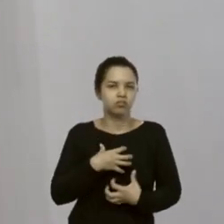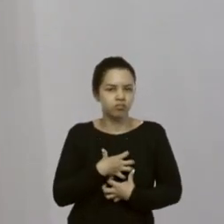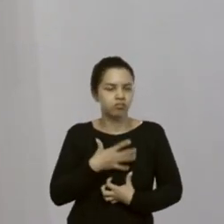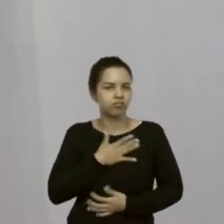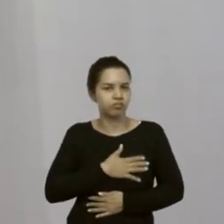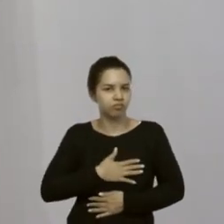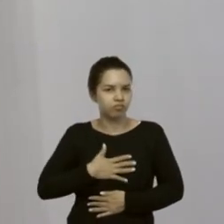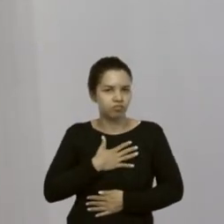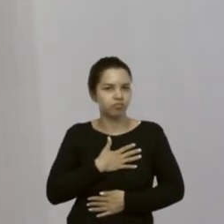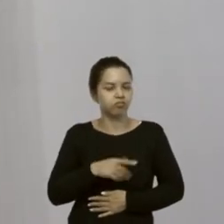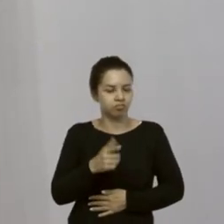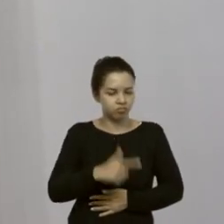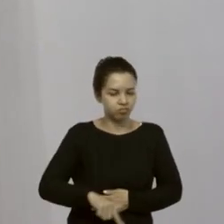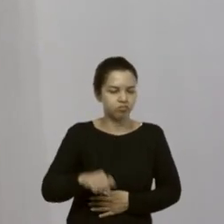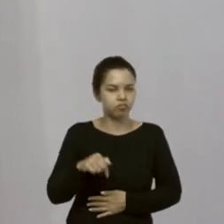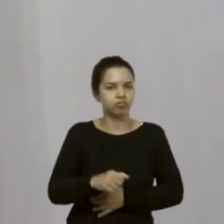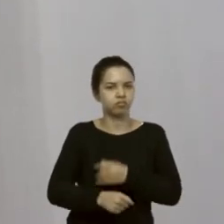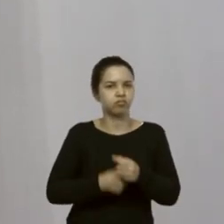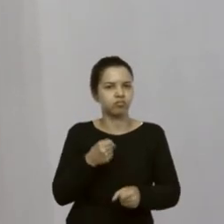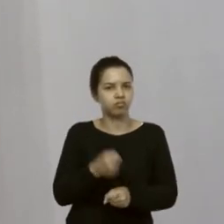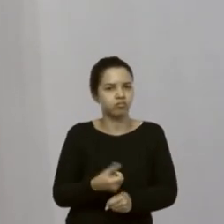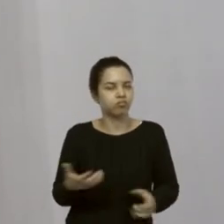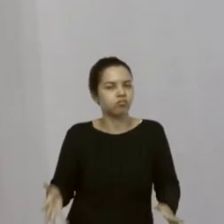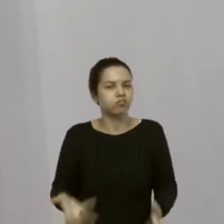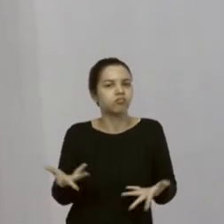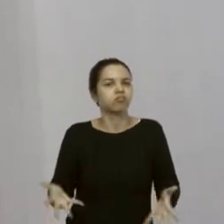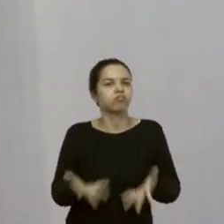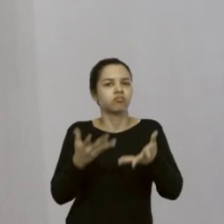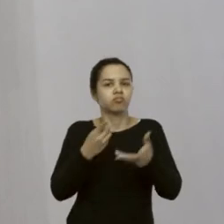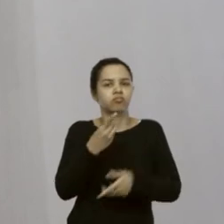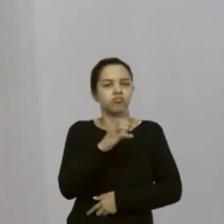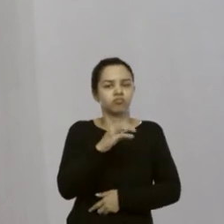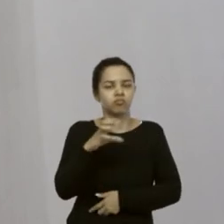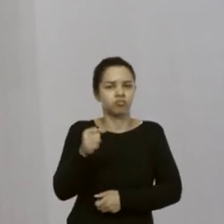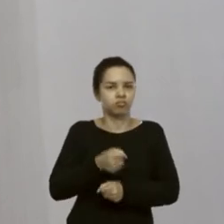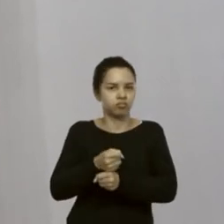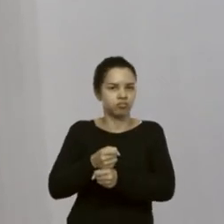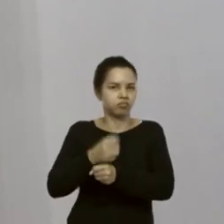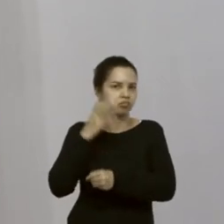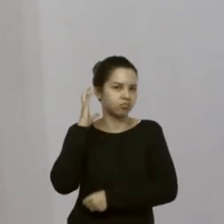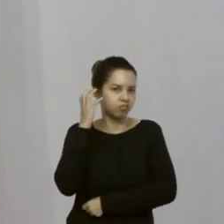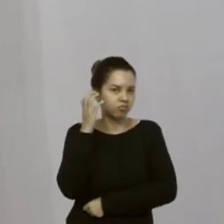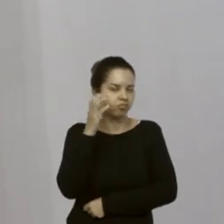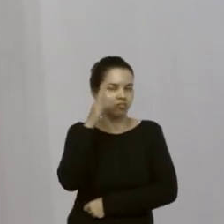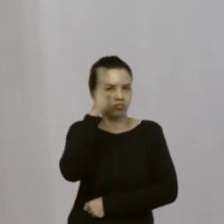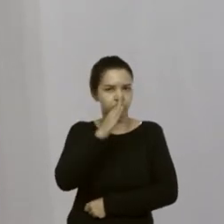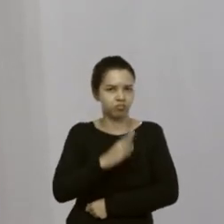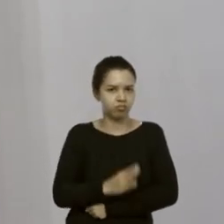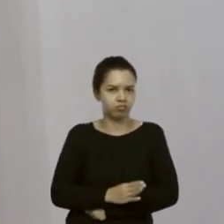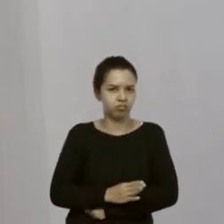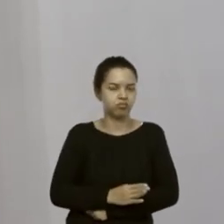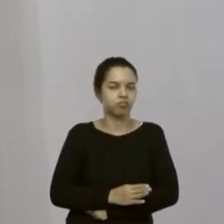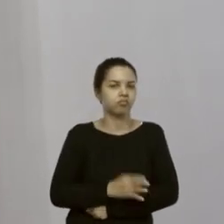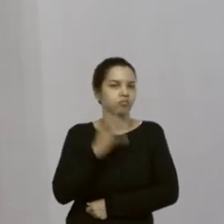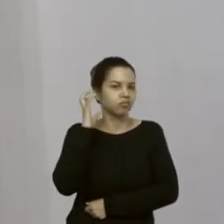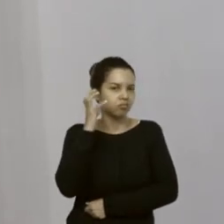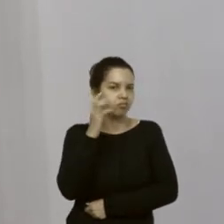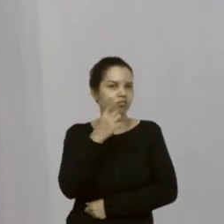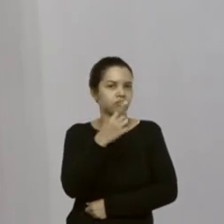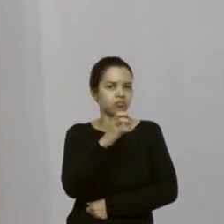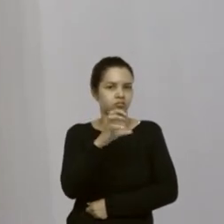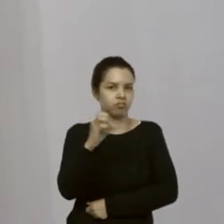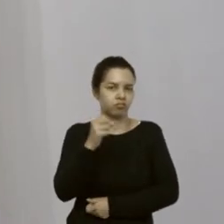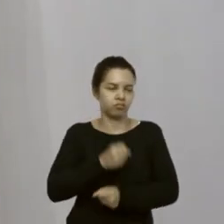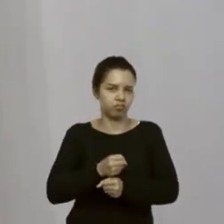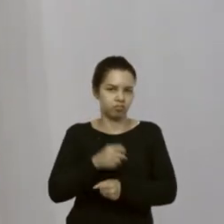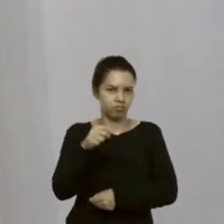mais intensidade ainda, este ano que é o centenário do rádio no Brasil. O rádio completa 100 anos no nosso país.